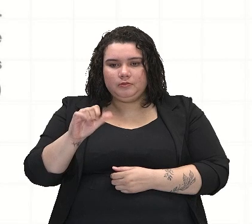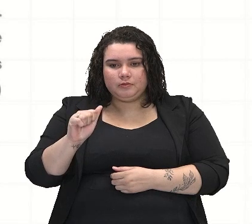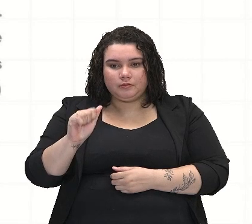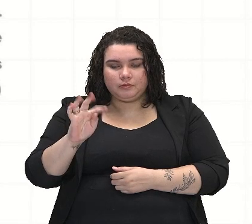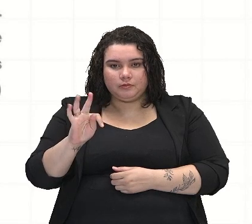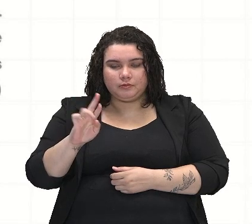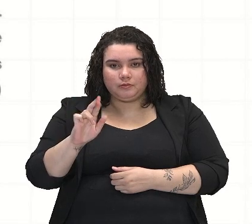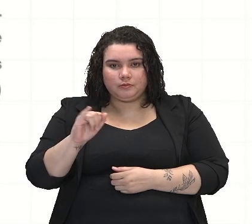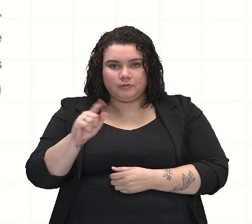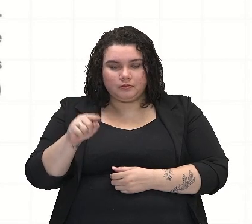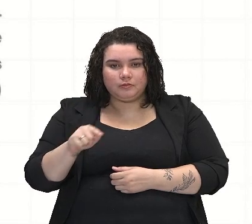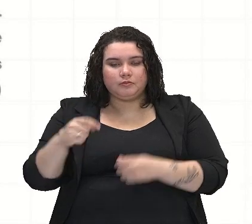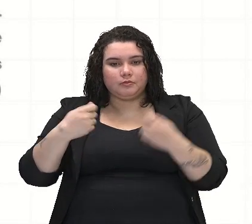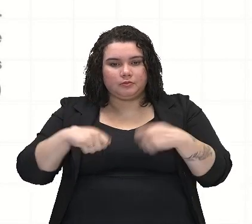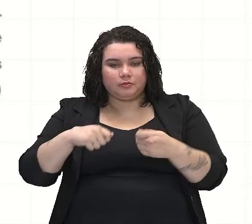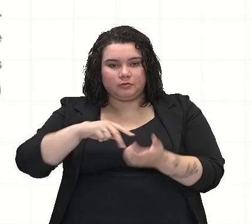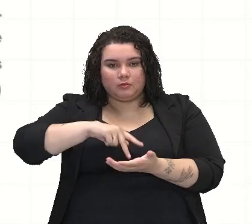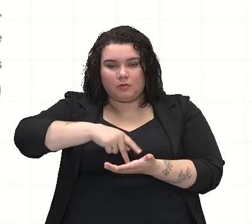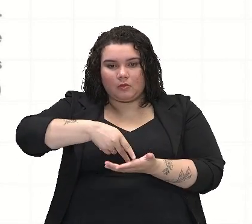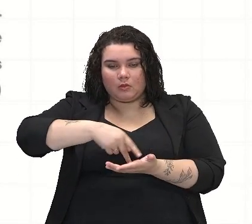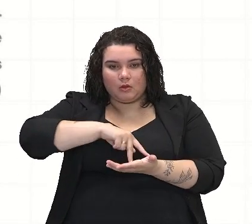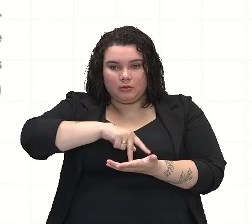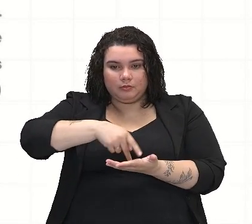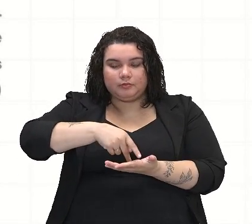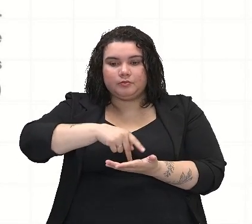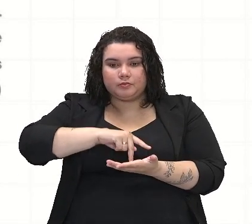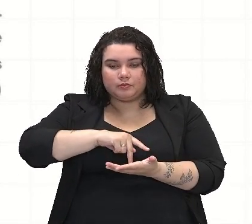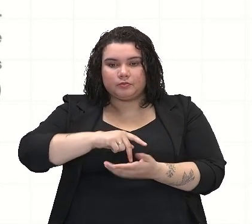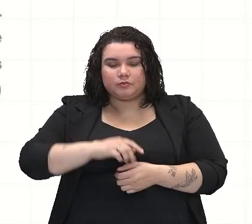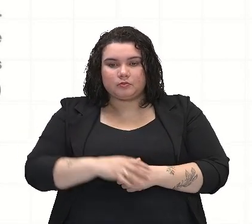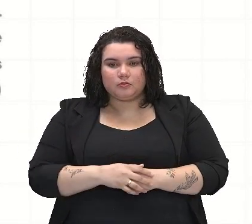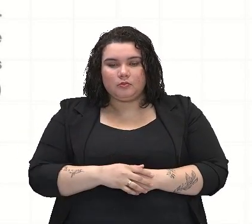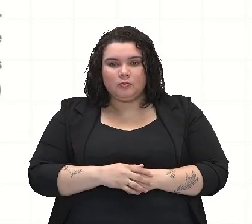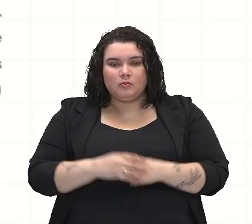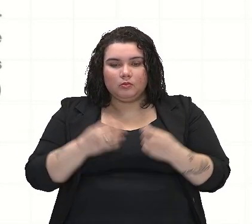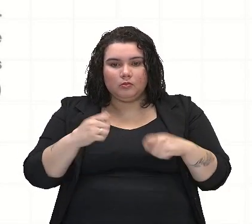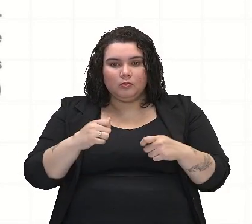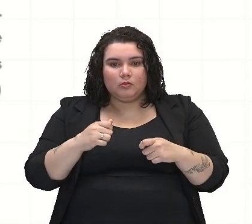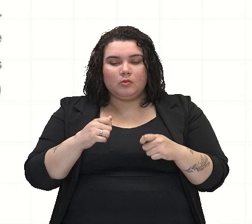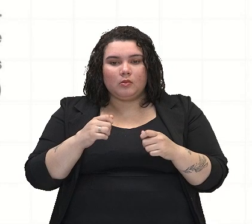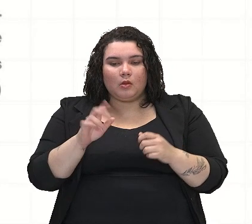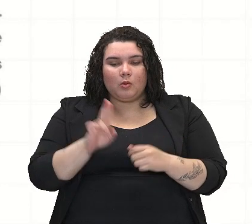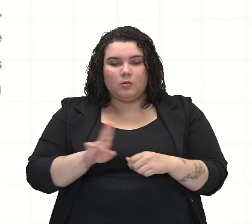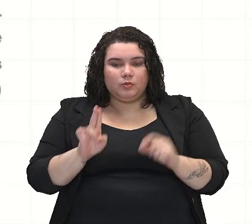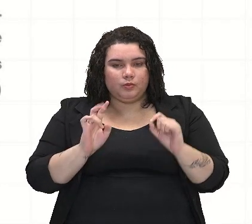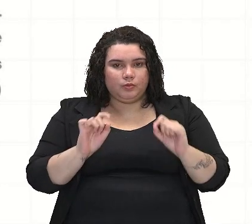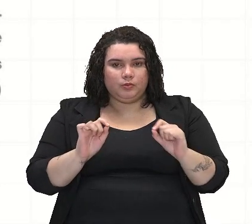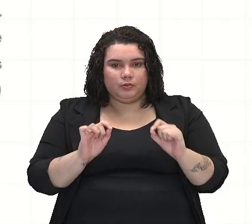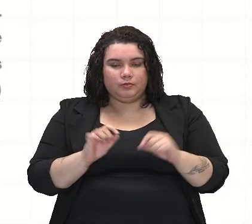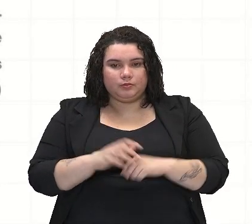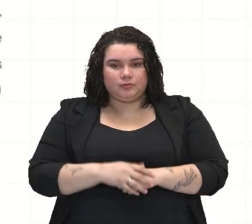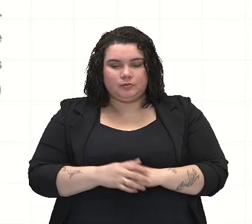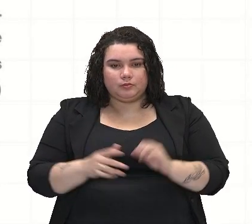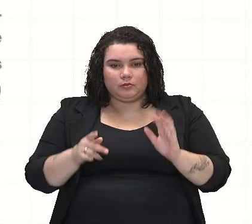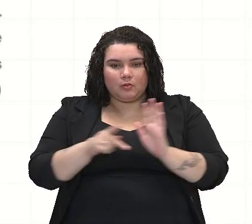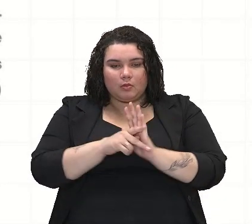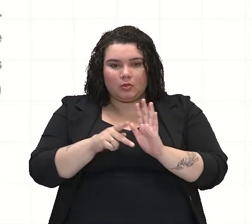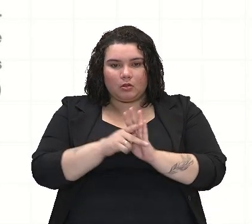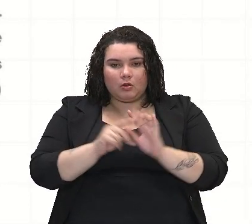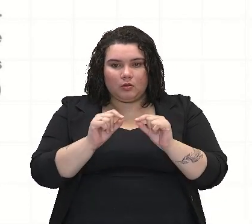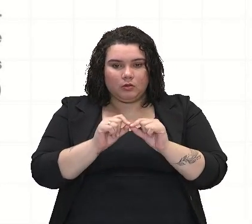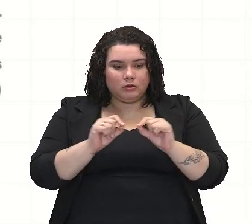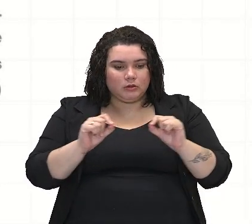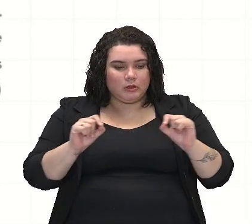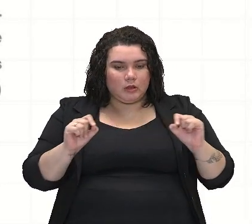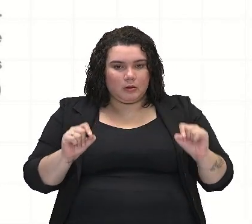um compasso com a ponta seca, né? Aqui neste caso, sem utilização de régua, em uma das extremidades do segmento